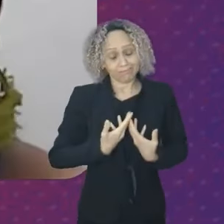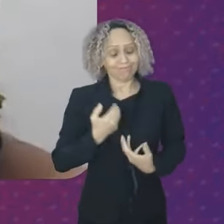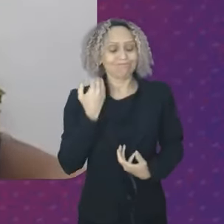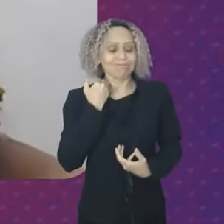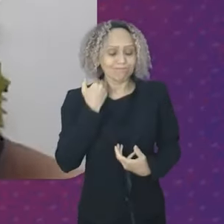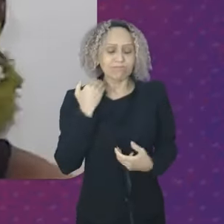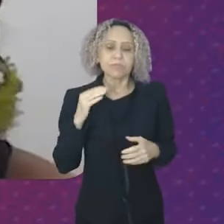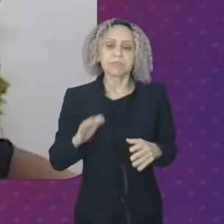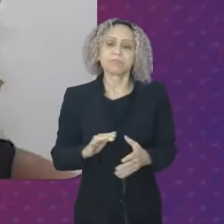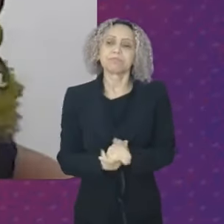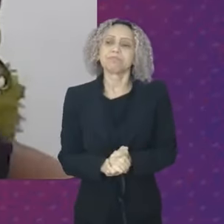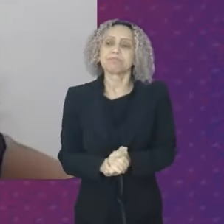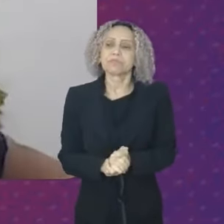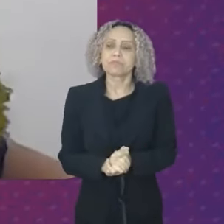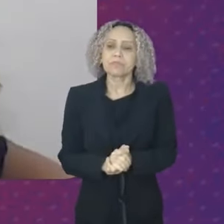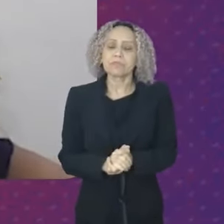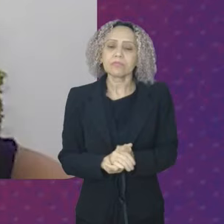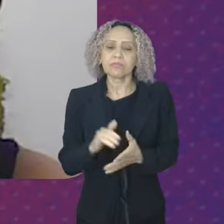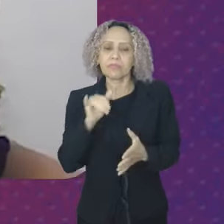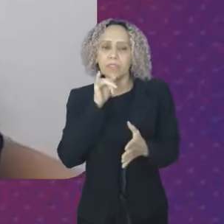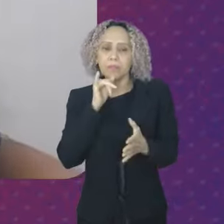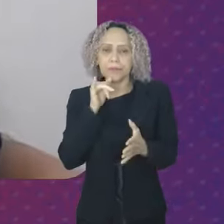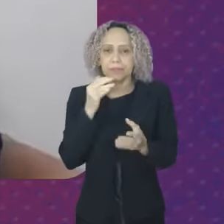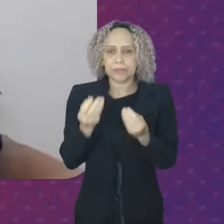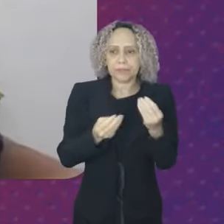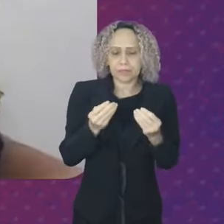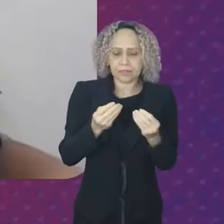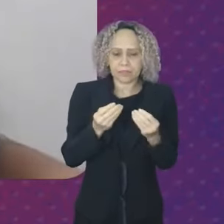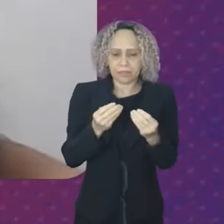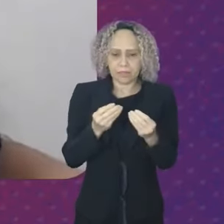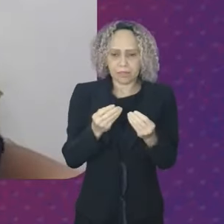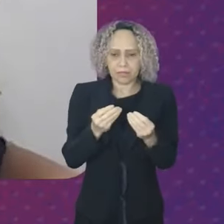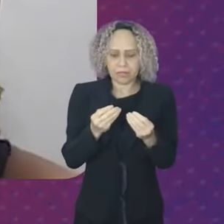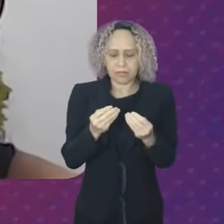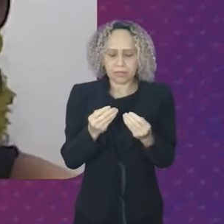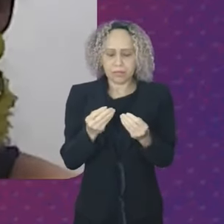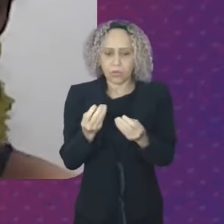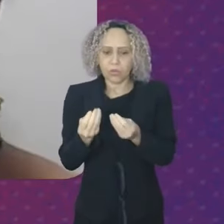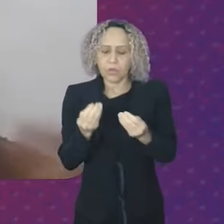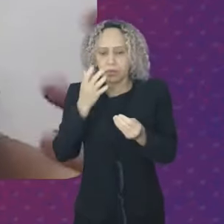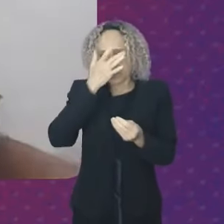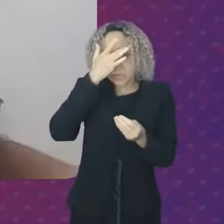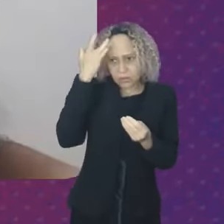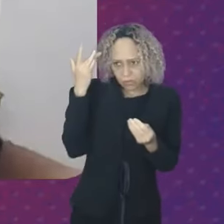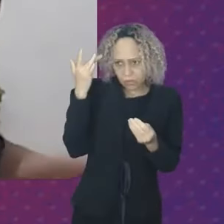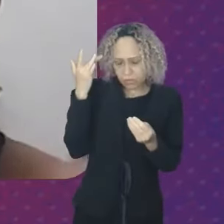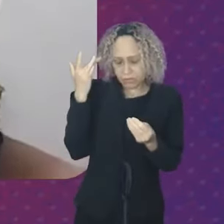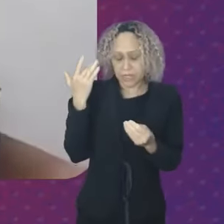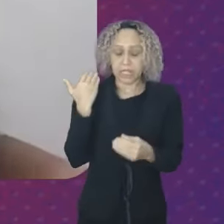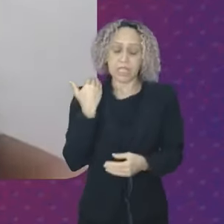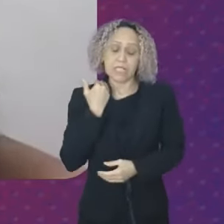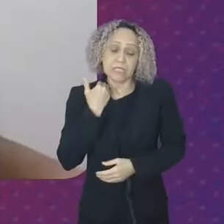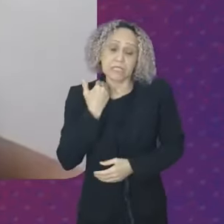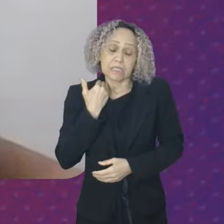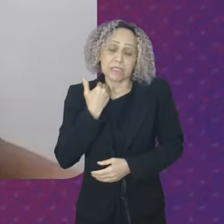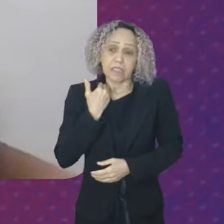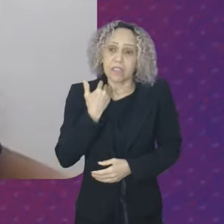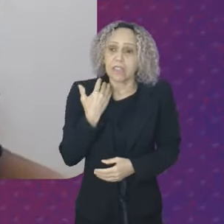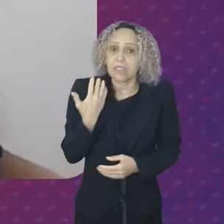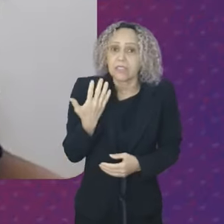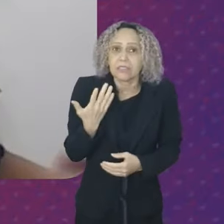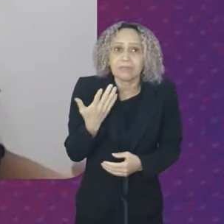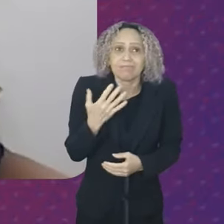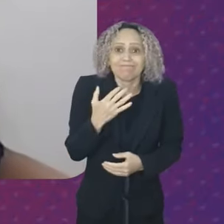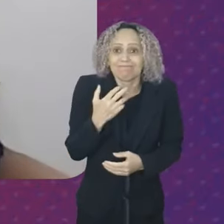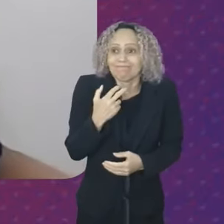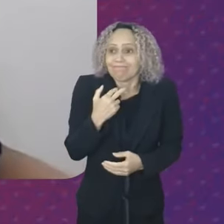que basicamente ali nos 15 dias de campanha, quando está sendo definido esse voto, você está cansado, não consegue fazer uma agenda